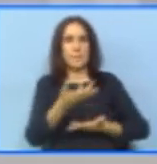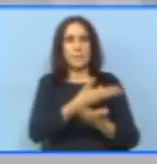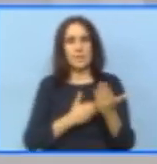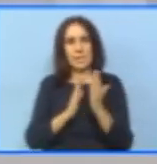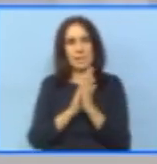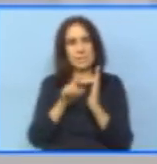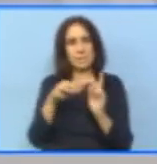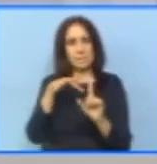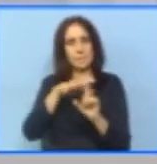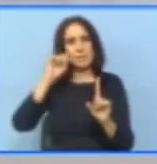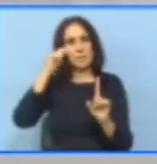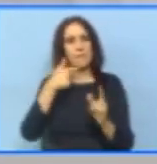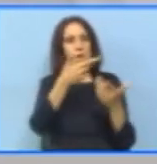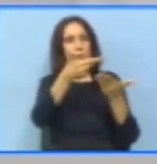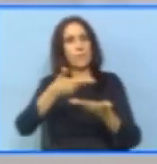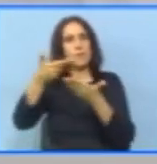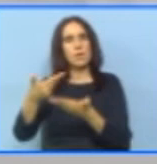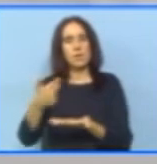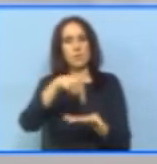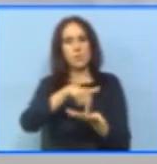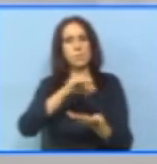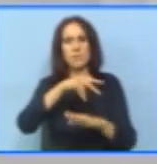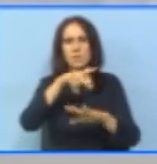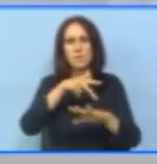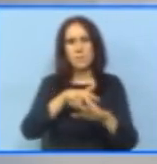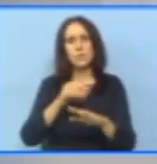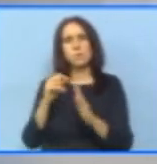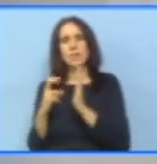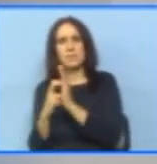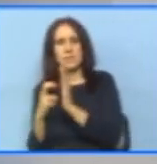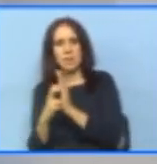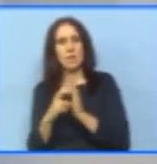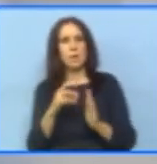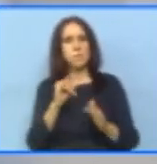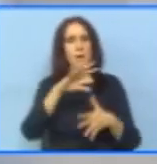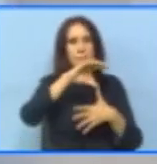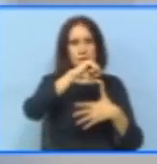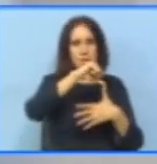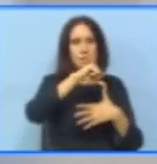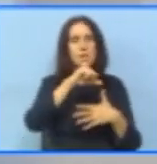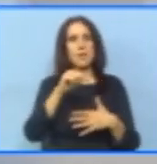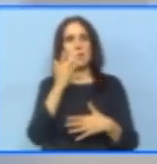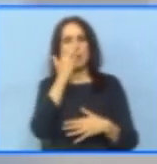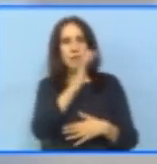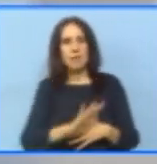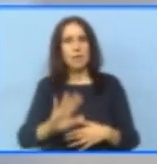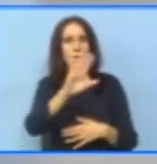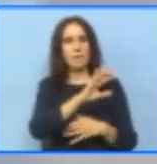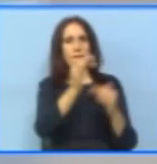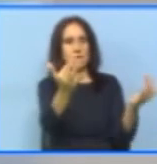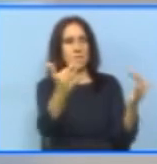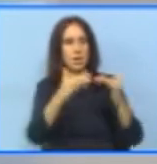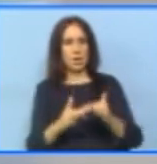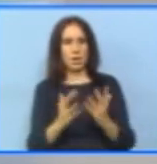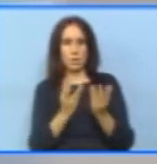igreja perseguida. Vamos ter convidados das Filipinas, da Síria, da América Latina, da África, que vão estar